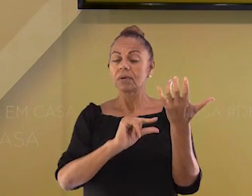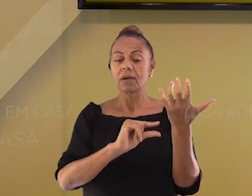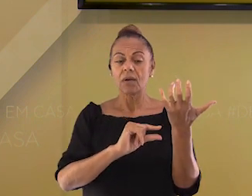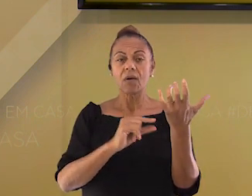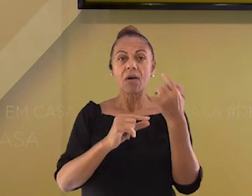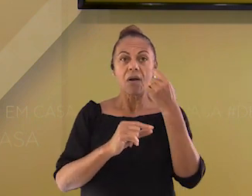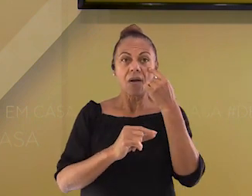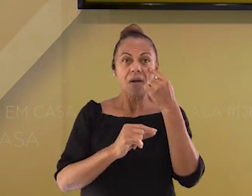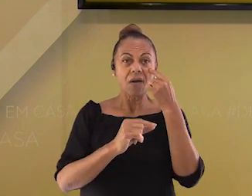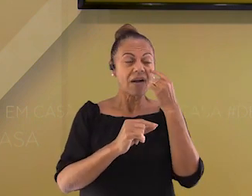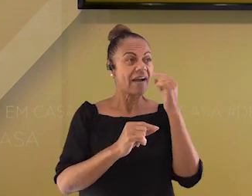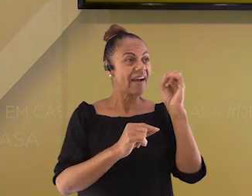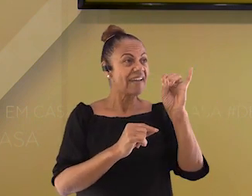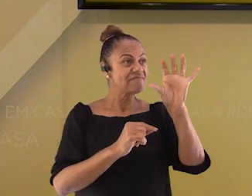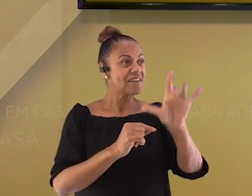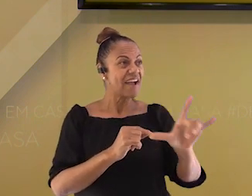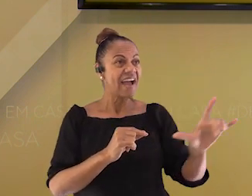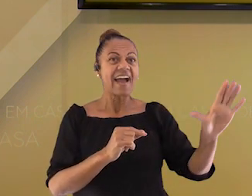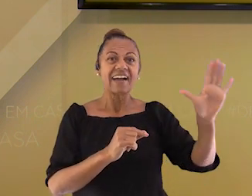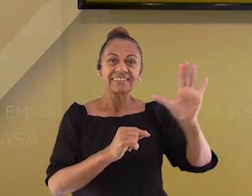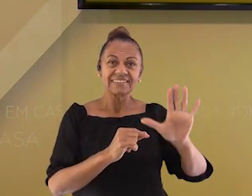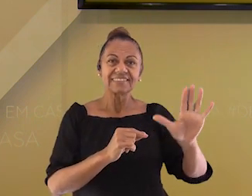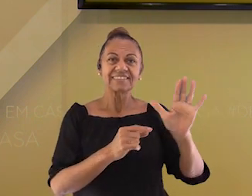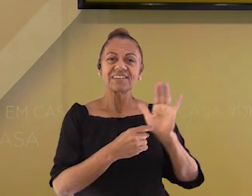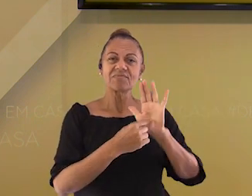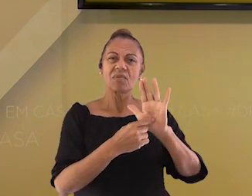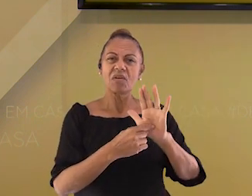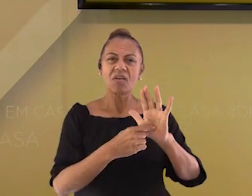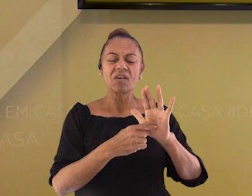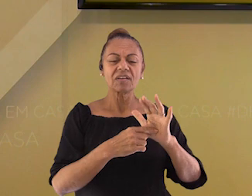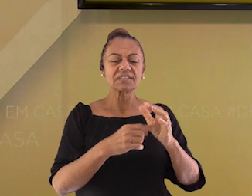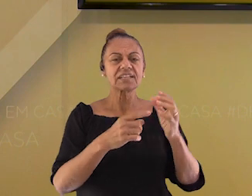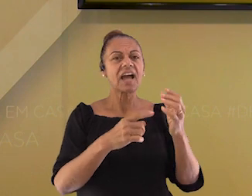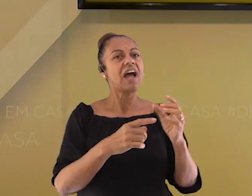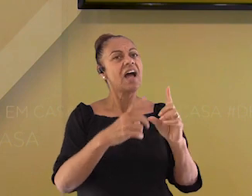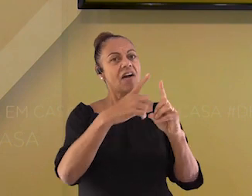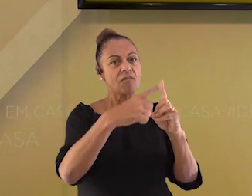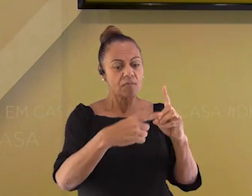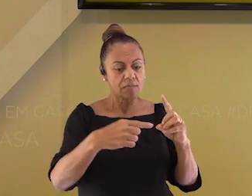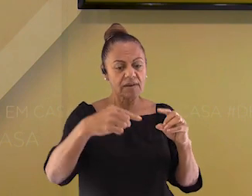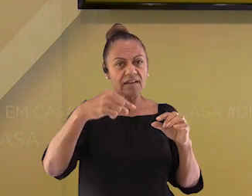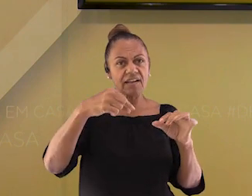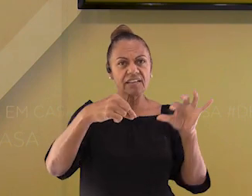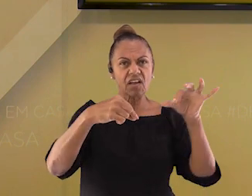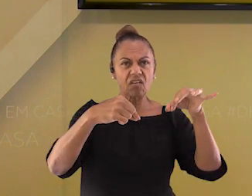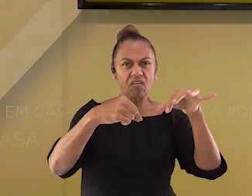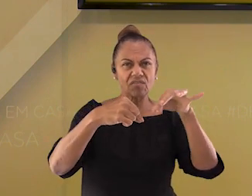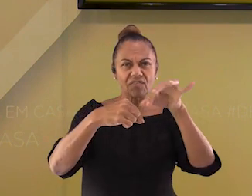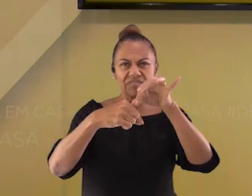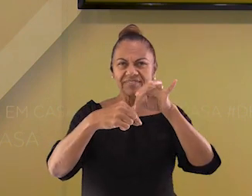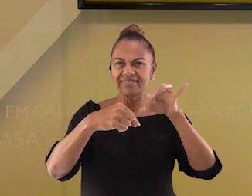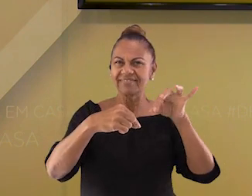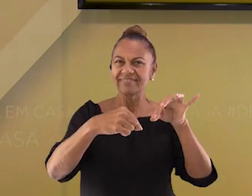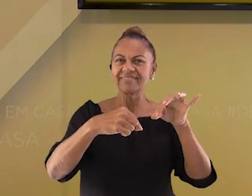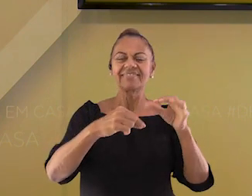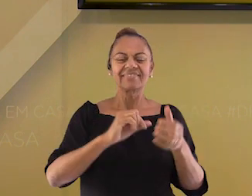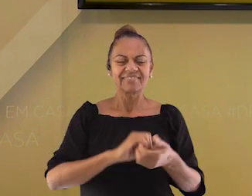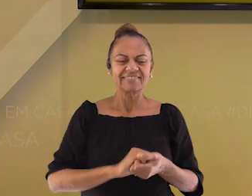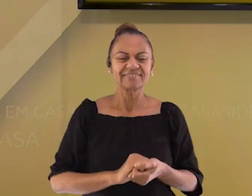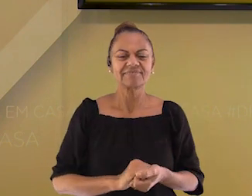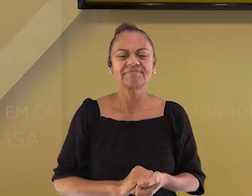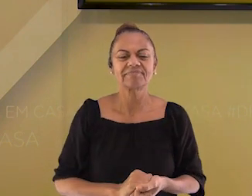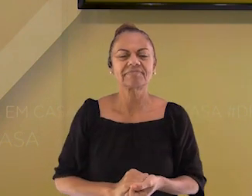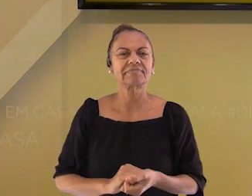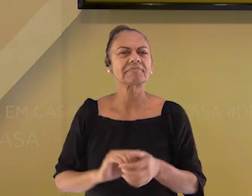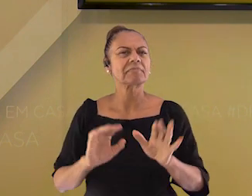as gotículas de água. Essas gotículas de água aqui é a transpiração da planta. Mas,